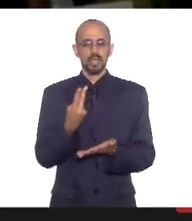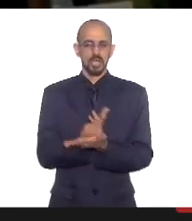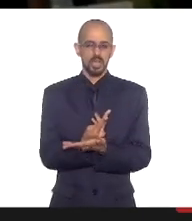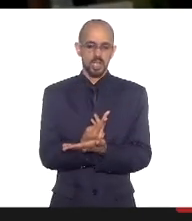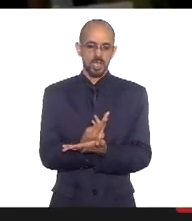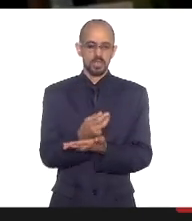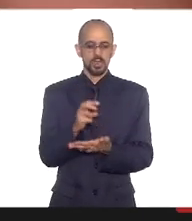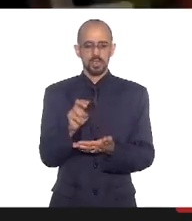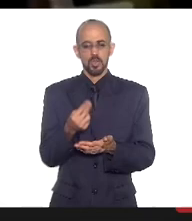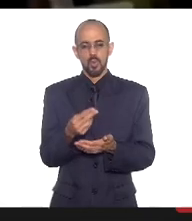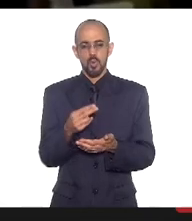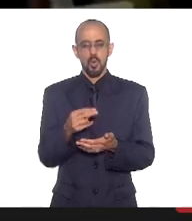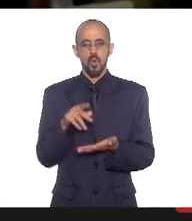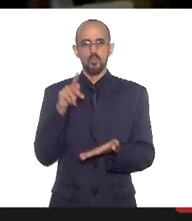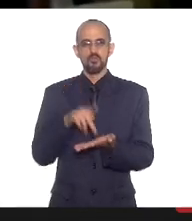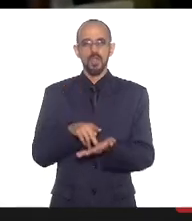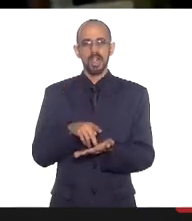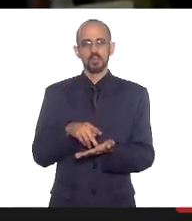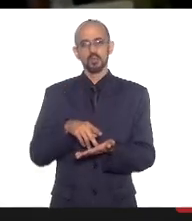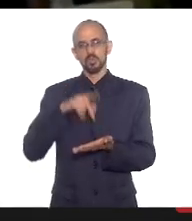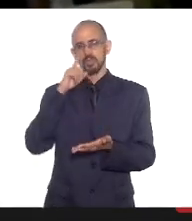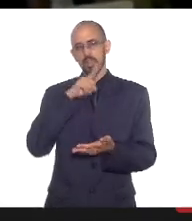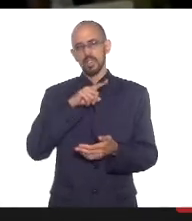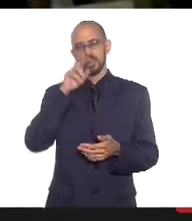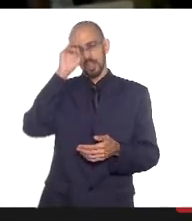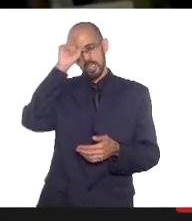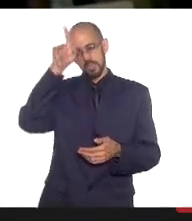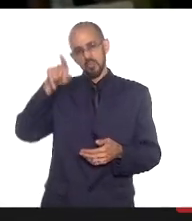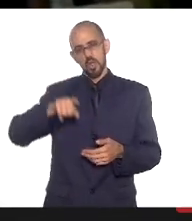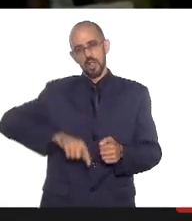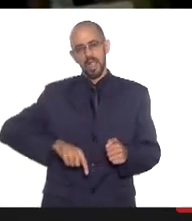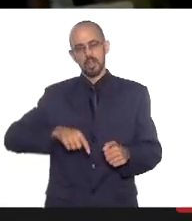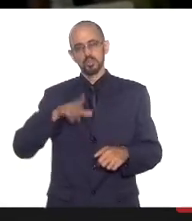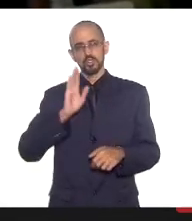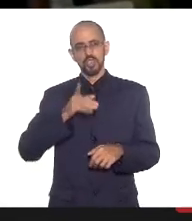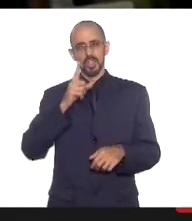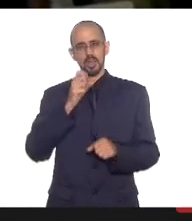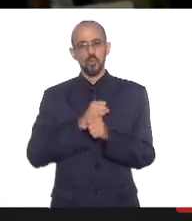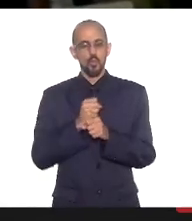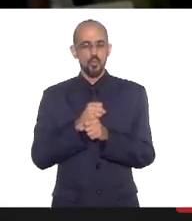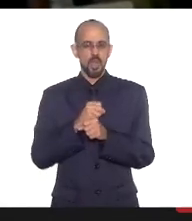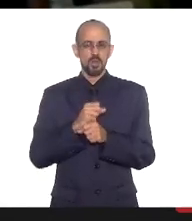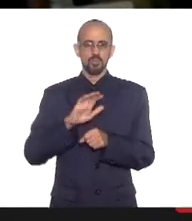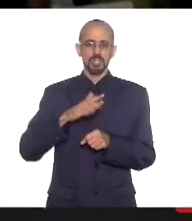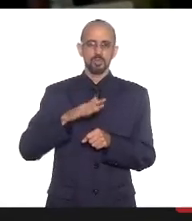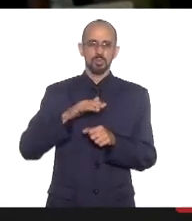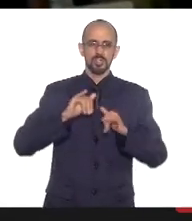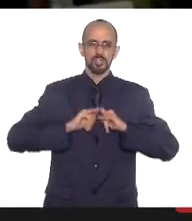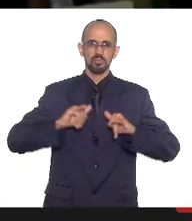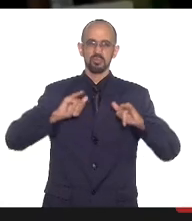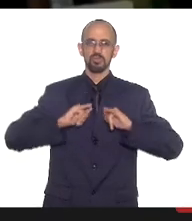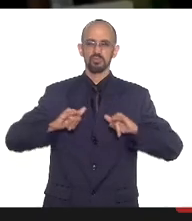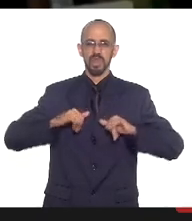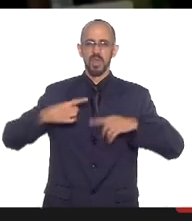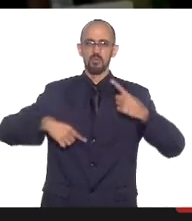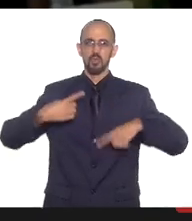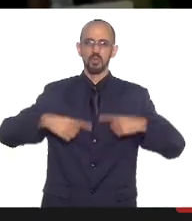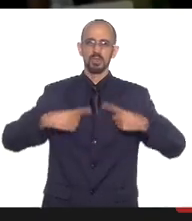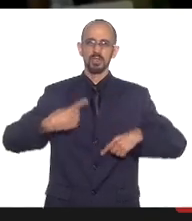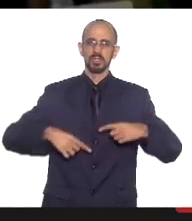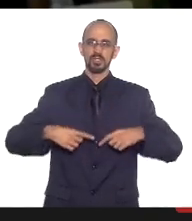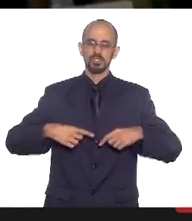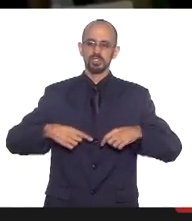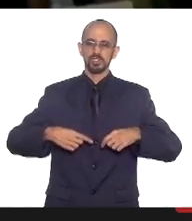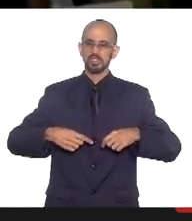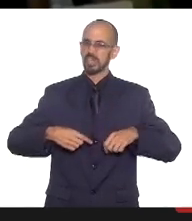como isso que está sendo colocado no país há mais ou menos um ano levando-o a política que o pegando a